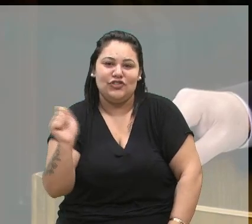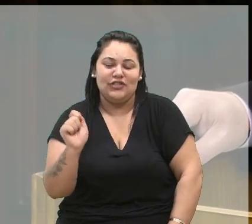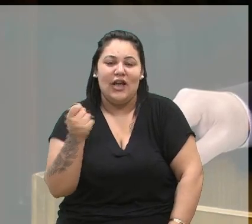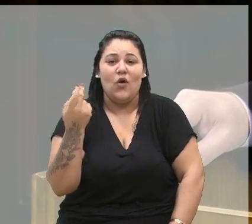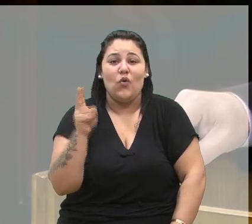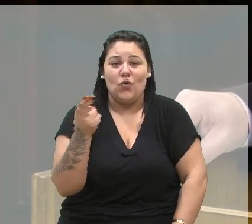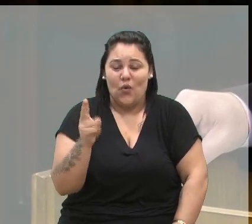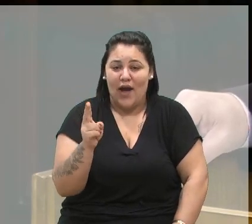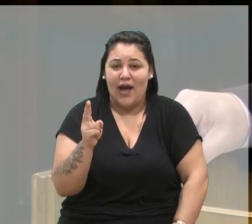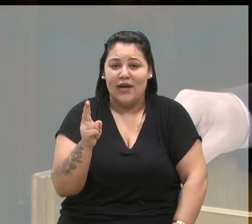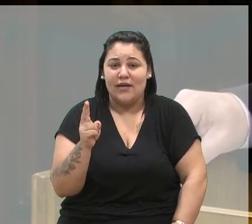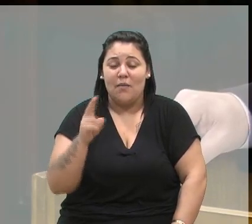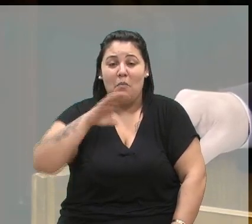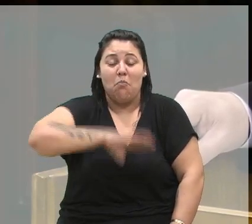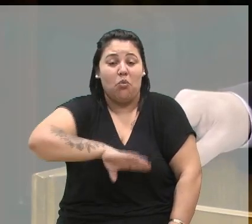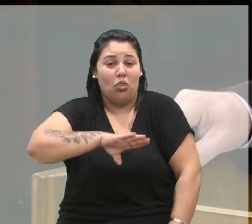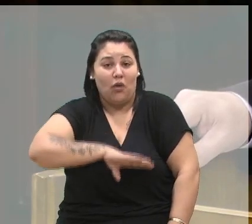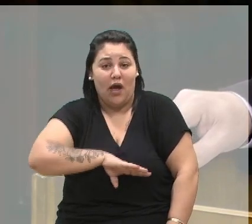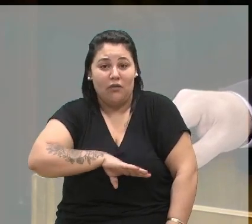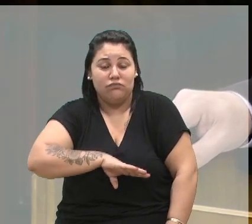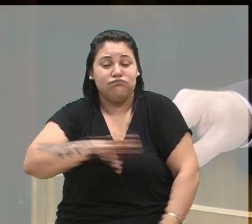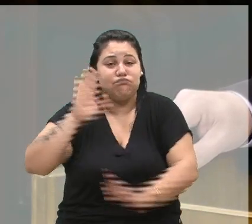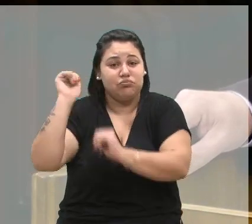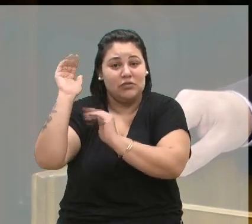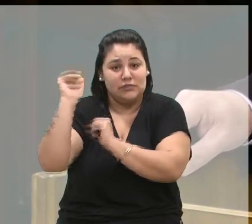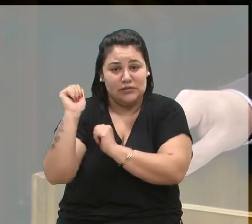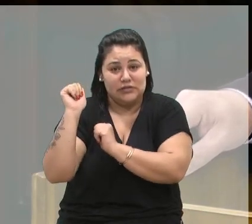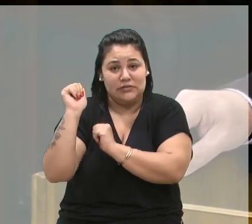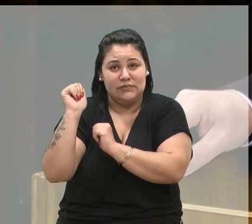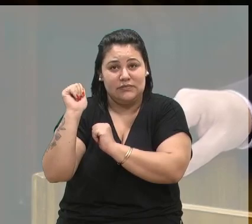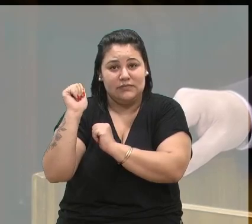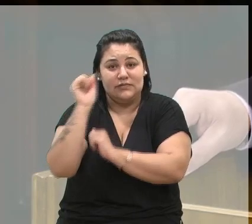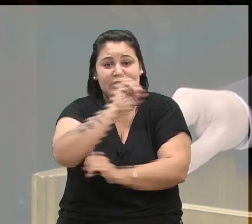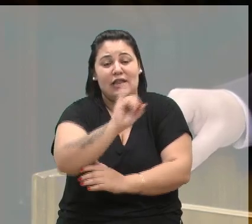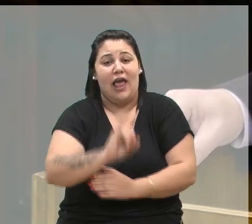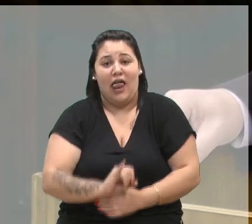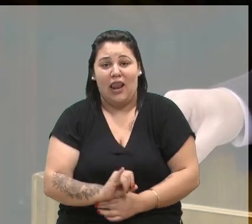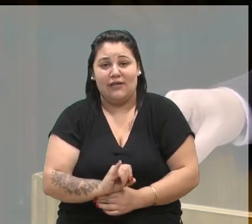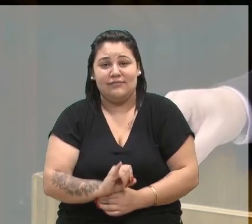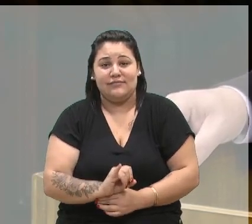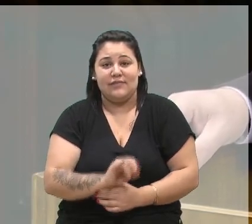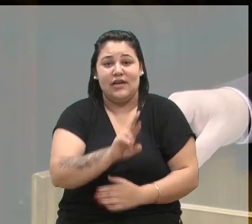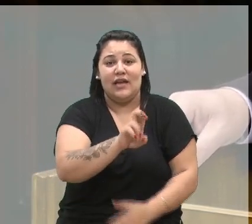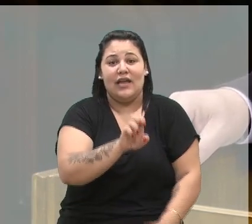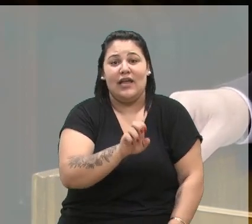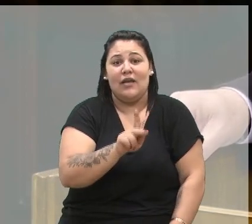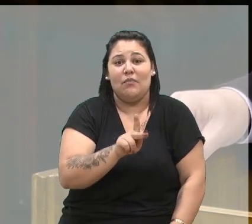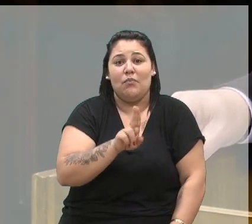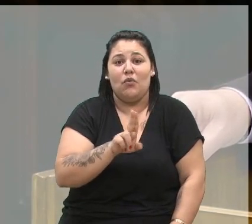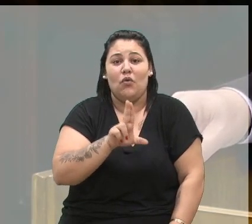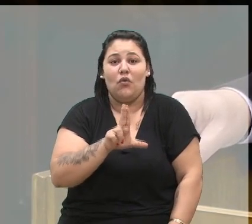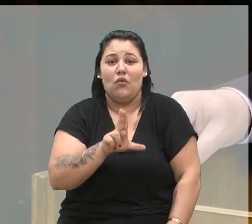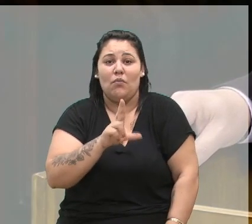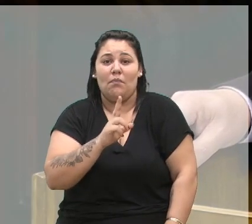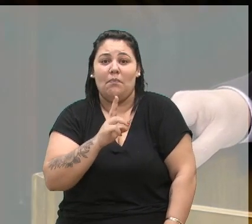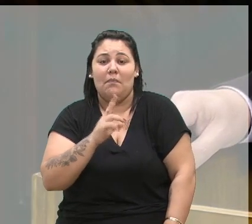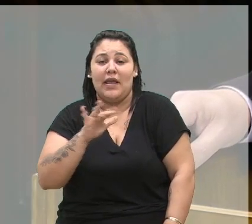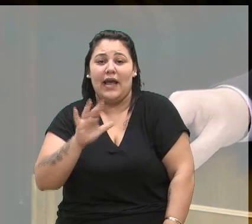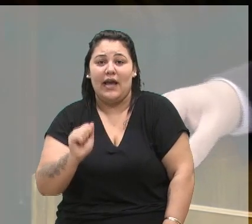Uruguai, Portugal, Espanha, Itália, República Tcheca,